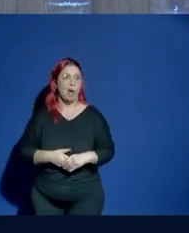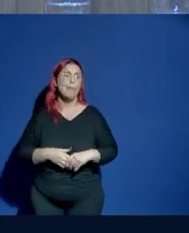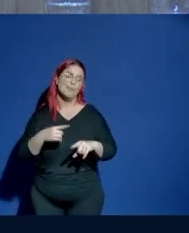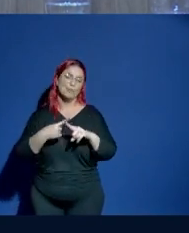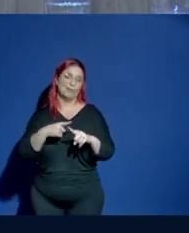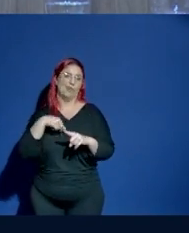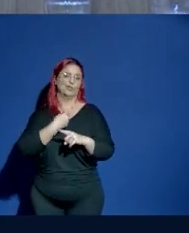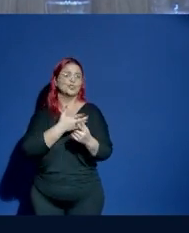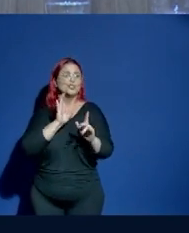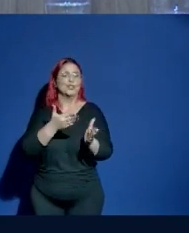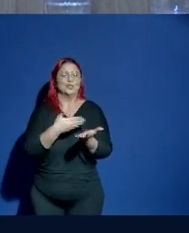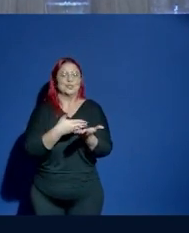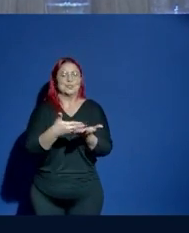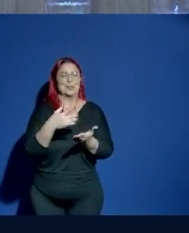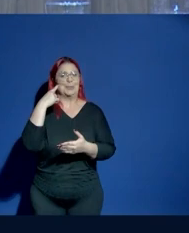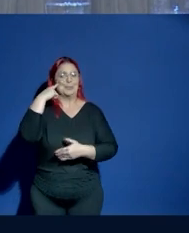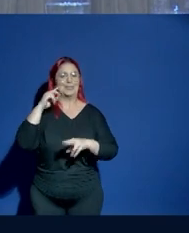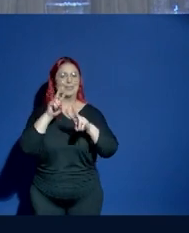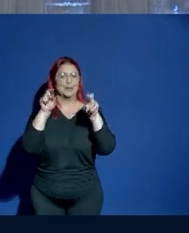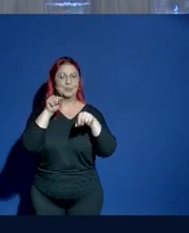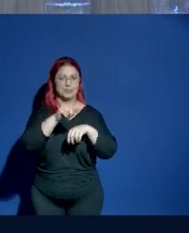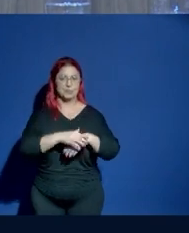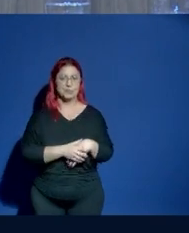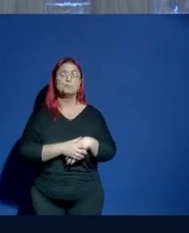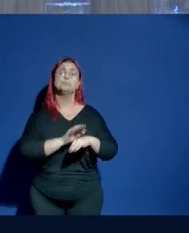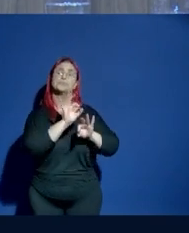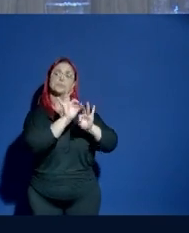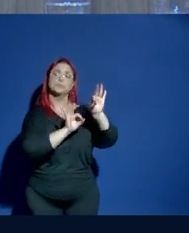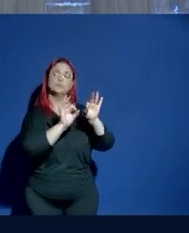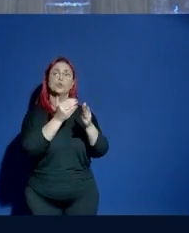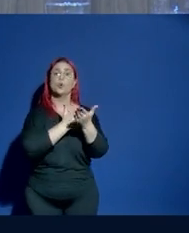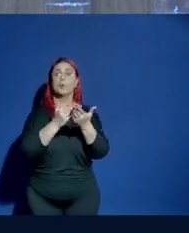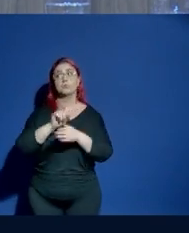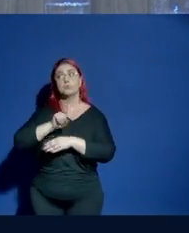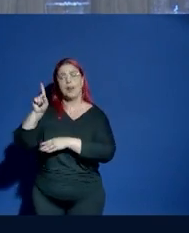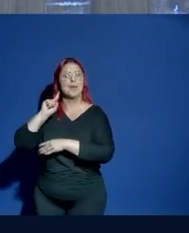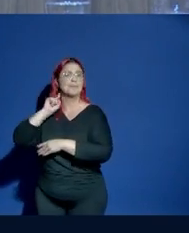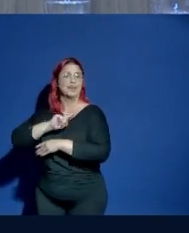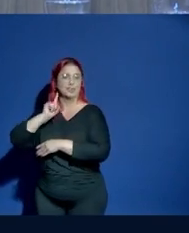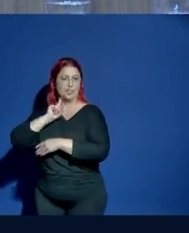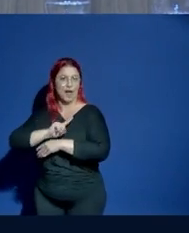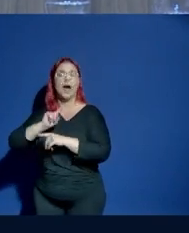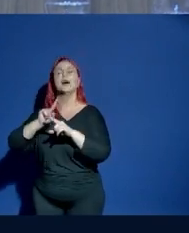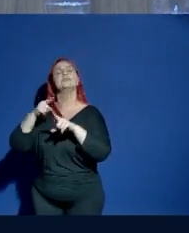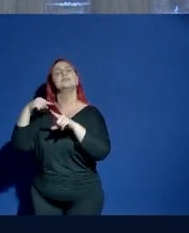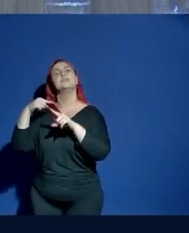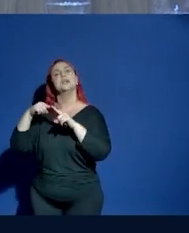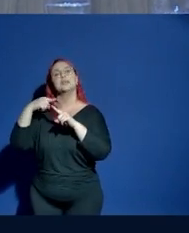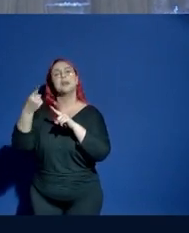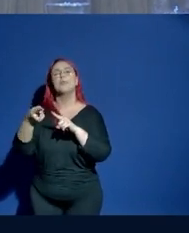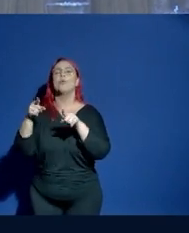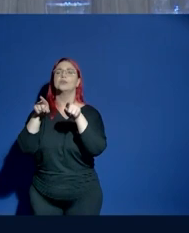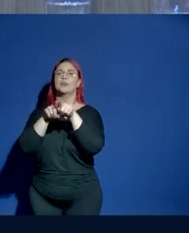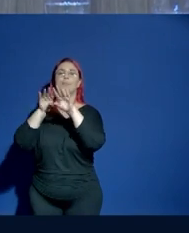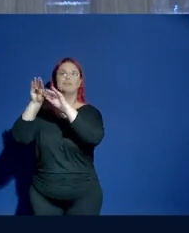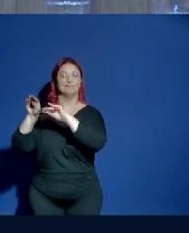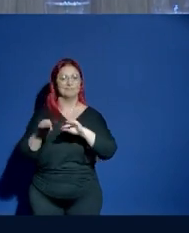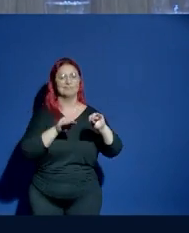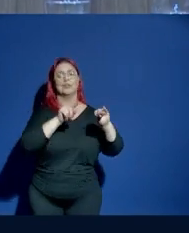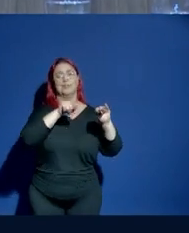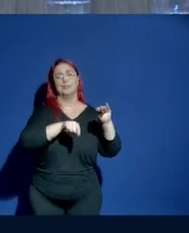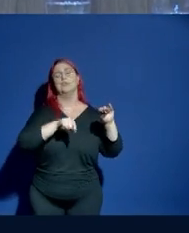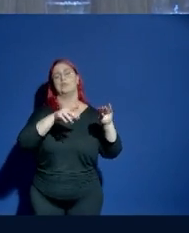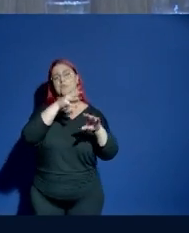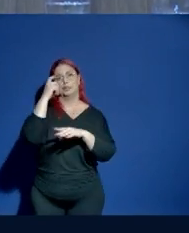fatores E aí o projeto começou em Minas Gerais e nós levamos o projeto para o Mato Grosso do Sul por algumas razões acho que a primeira